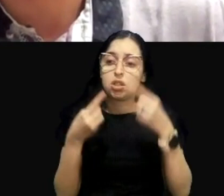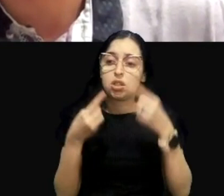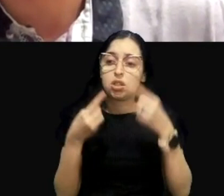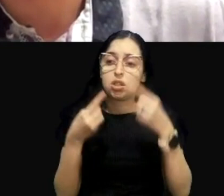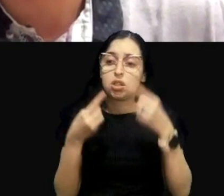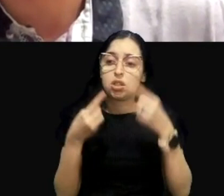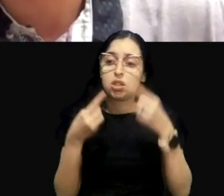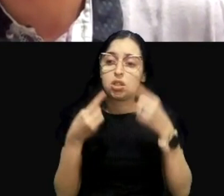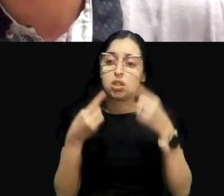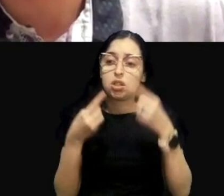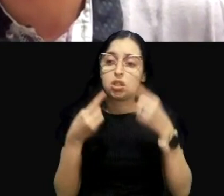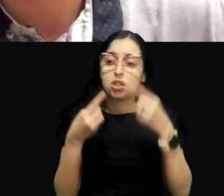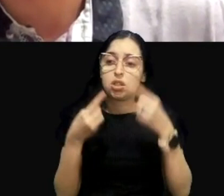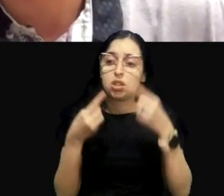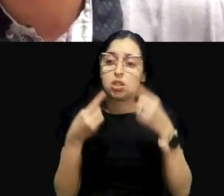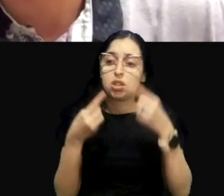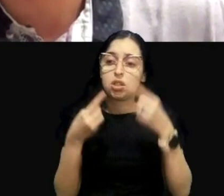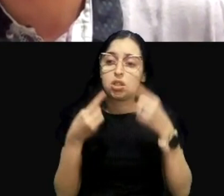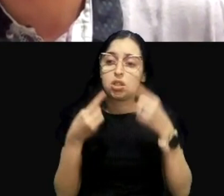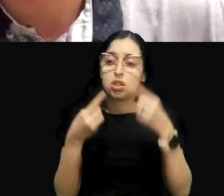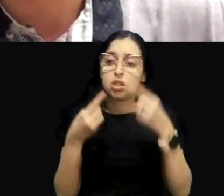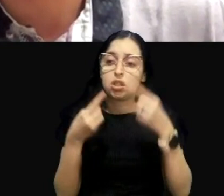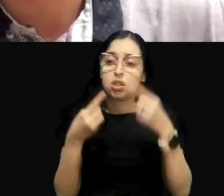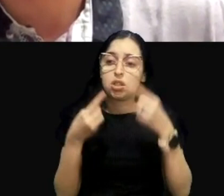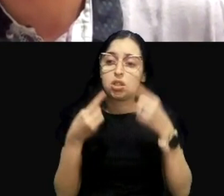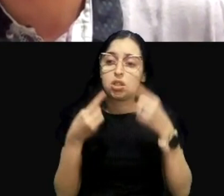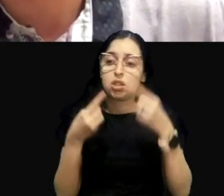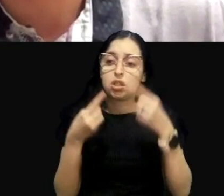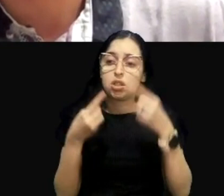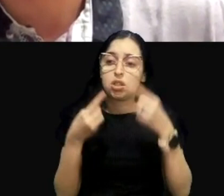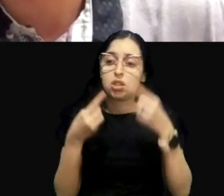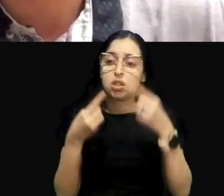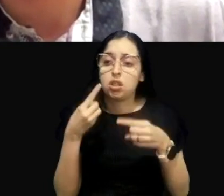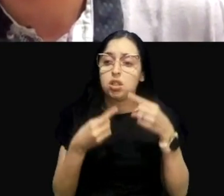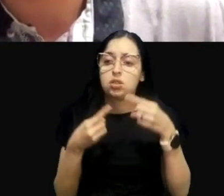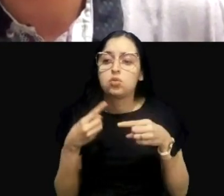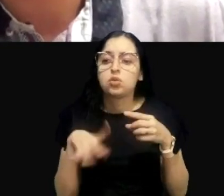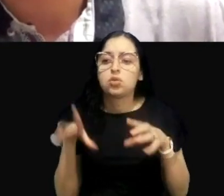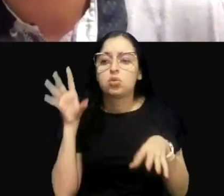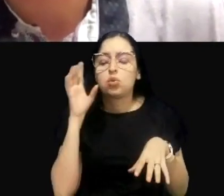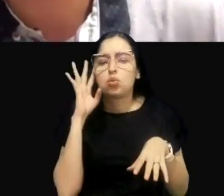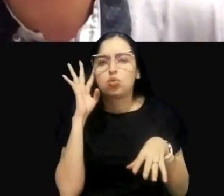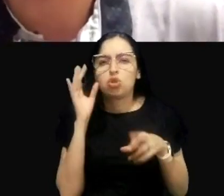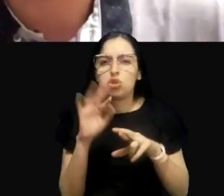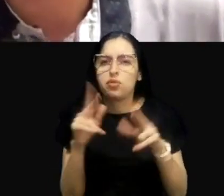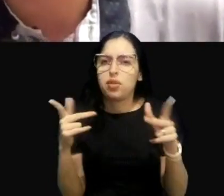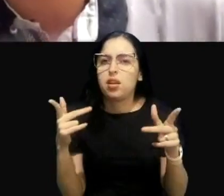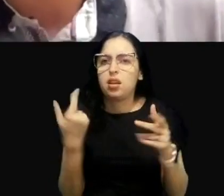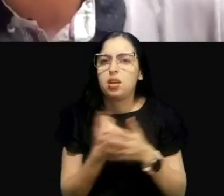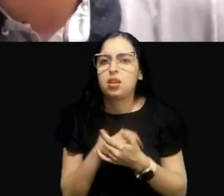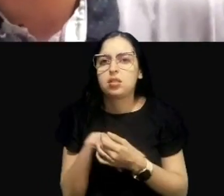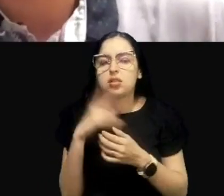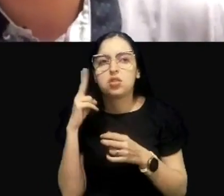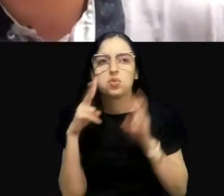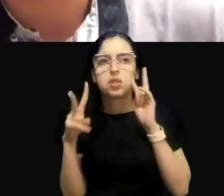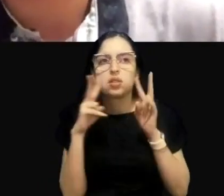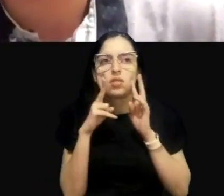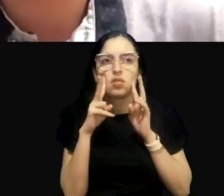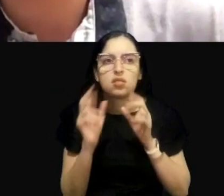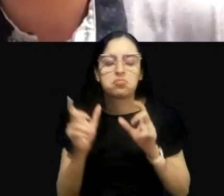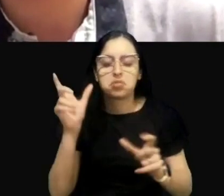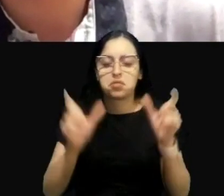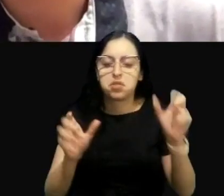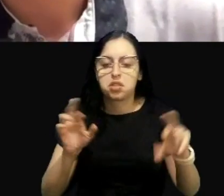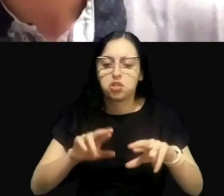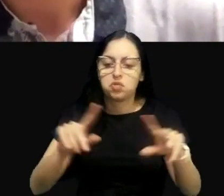imagem de um rio com trechos de espuma branca. Na parte inferior, faixa vermelha. Né, de uma plateia tão heterogênea, tão diversa, o